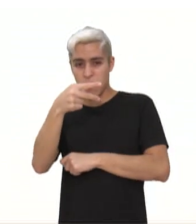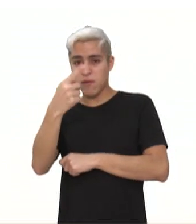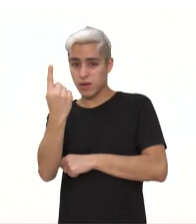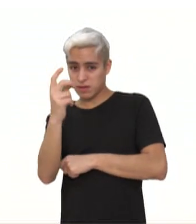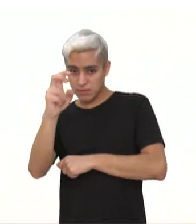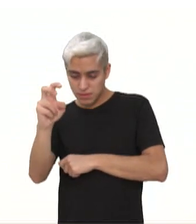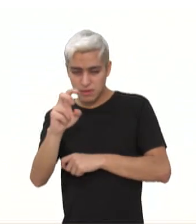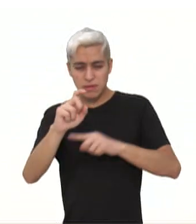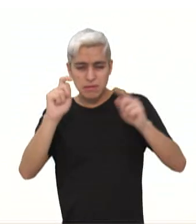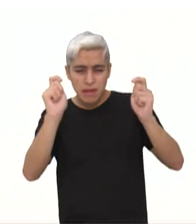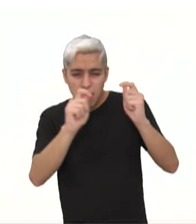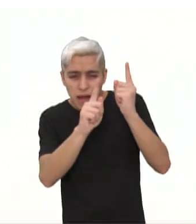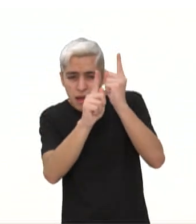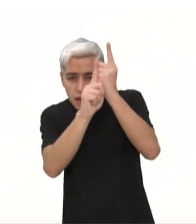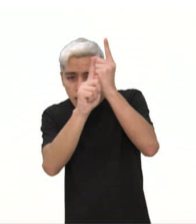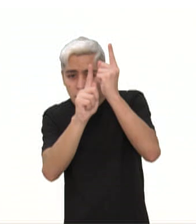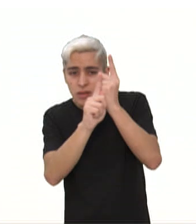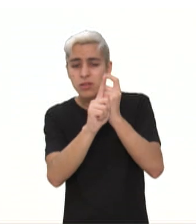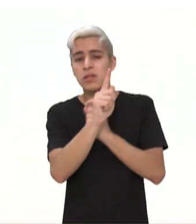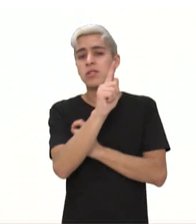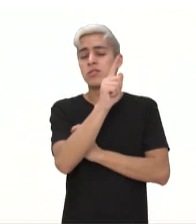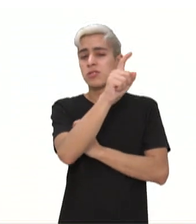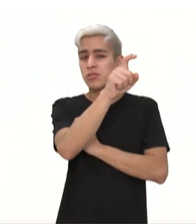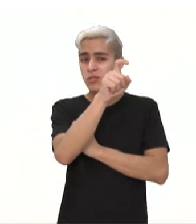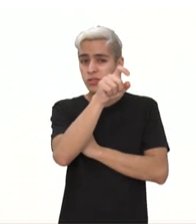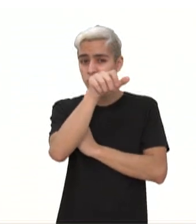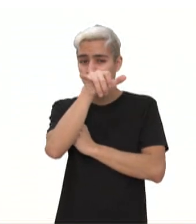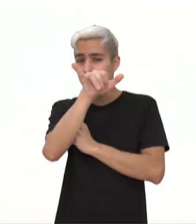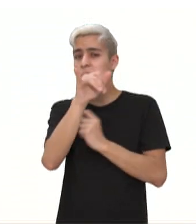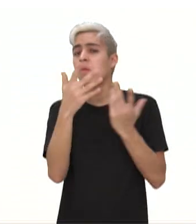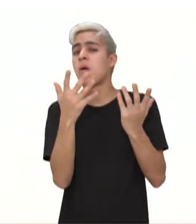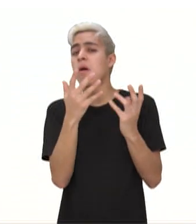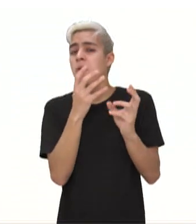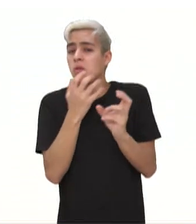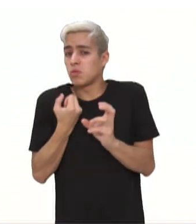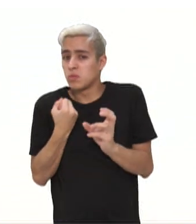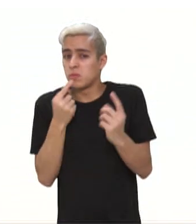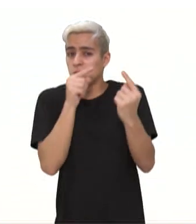os possíveis valores para x e y são